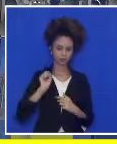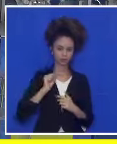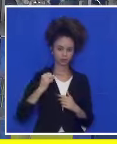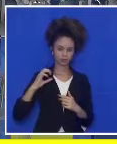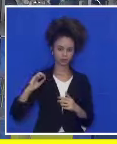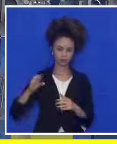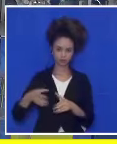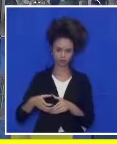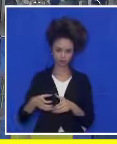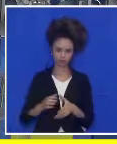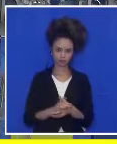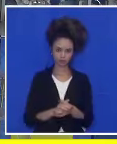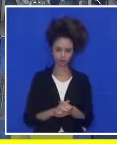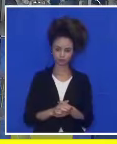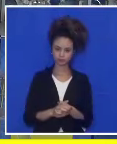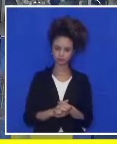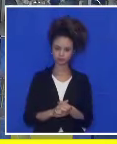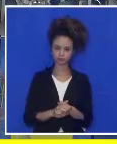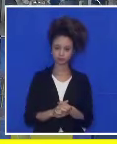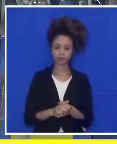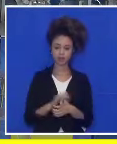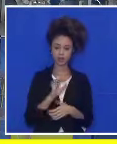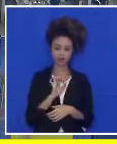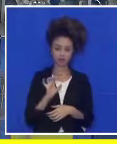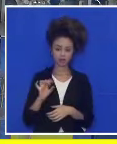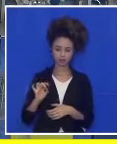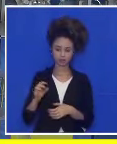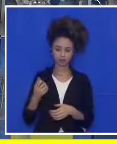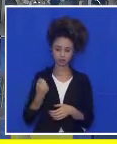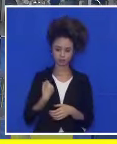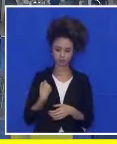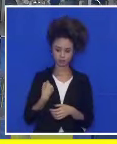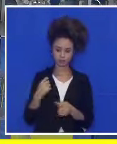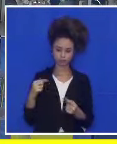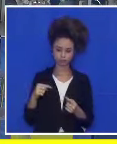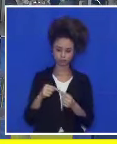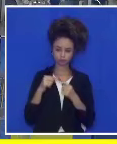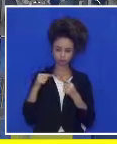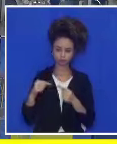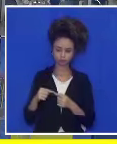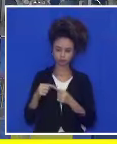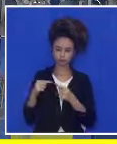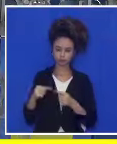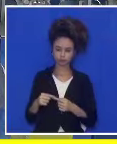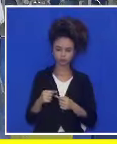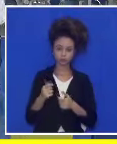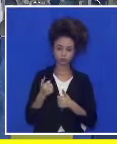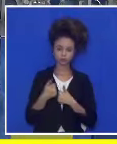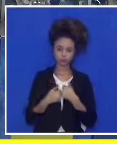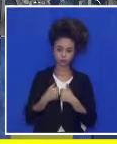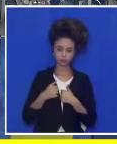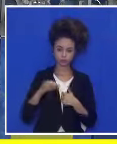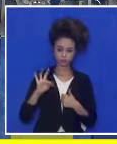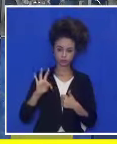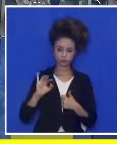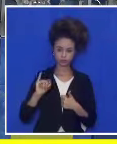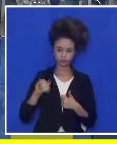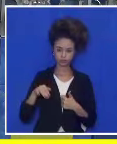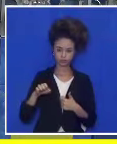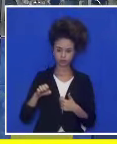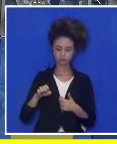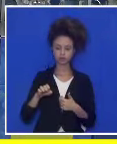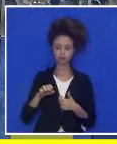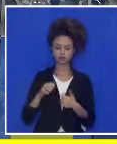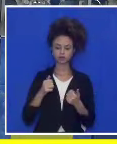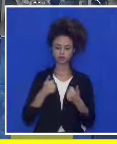bolas numeradas de 0 a 80, sendo que cada número corresponde a um time de futebol, conforme a tabela de times exposta na